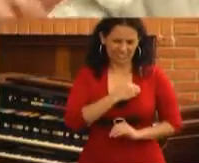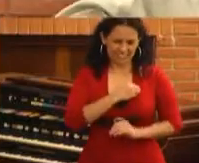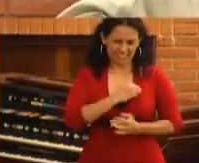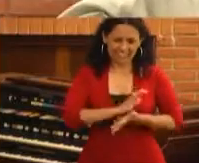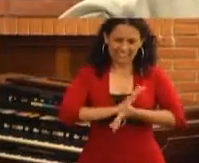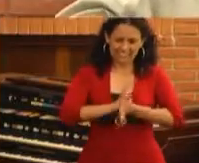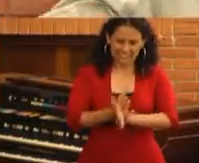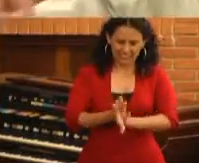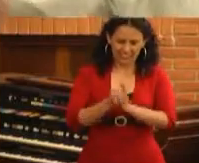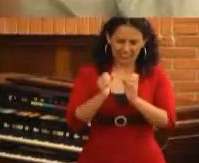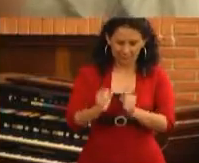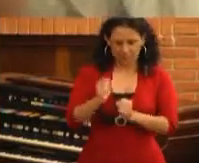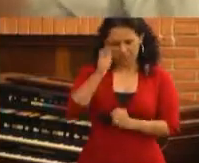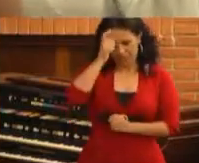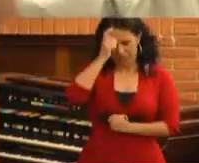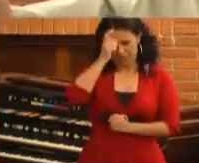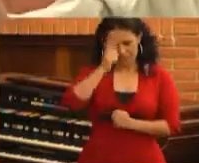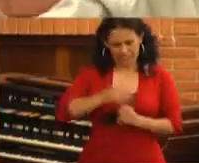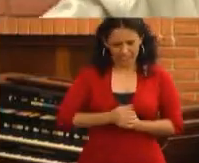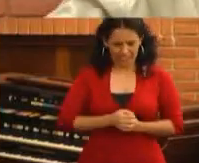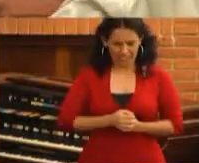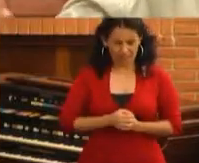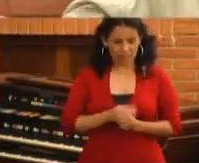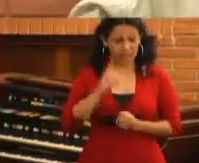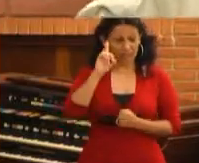você, nesse Natal,